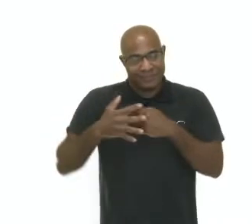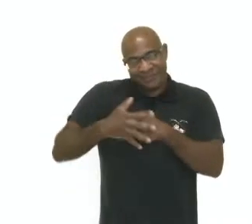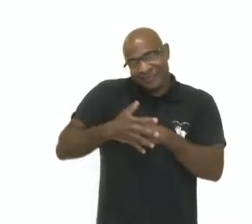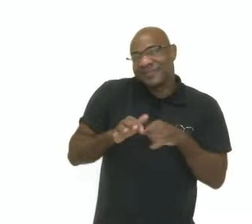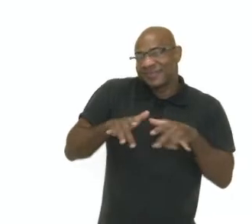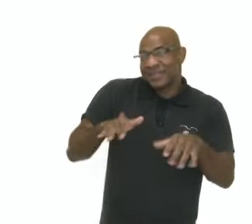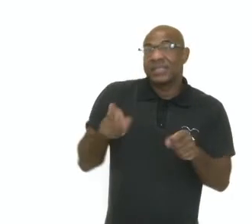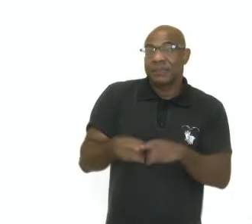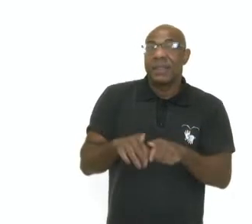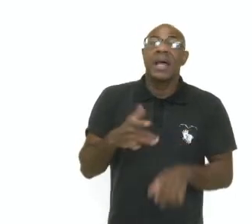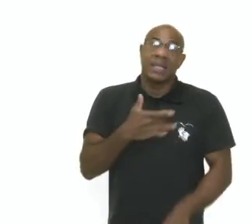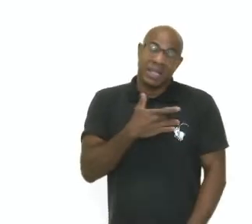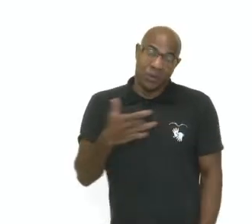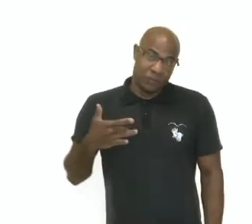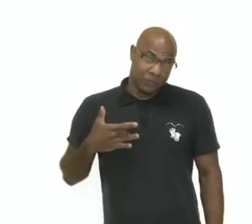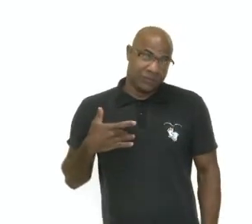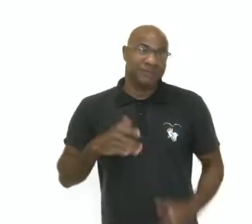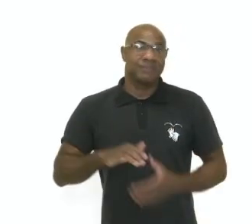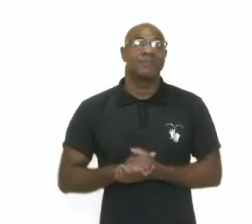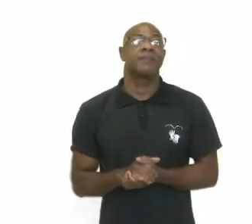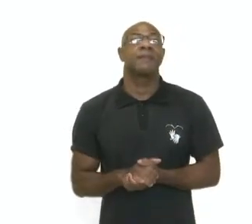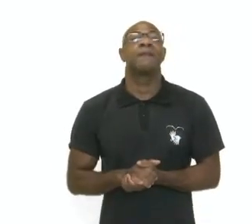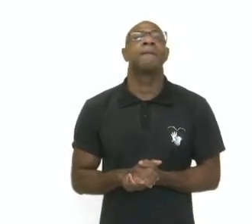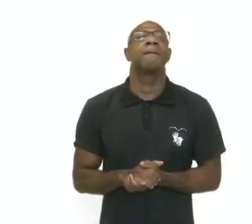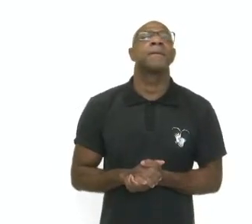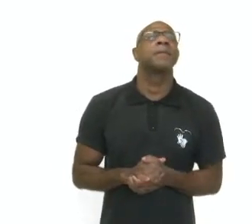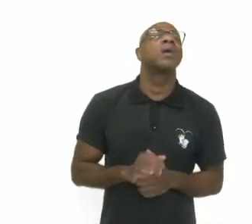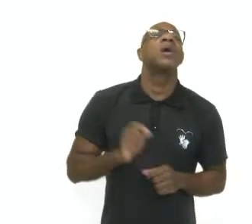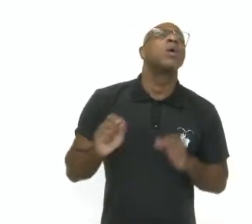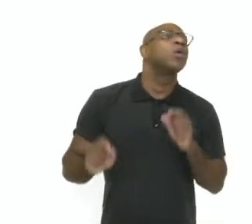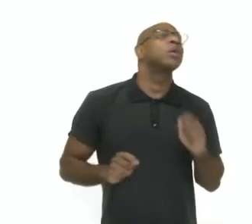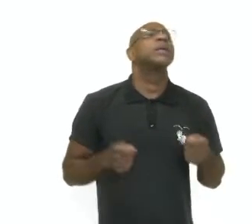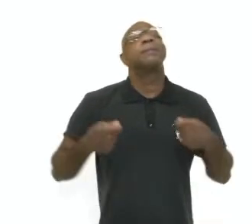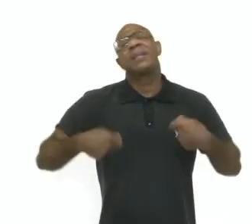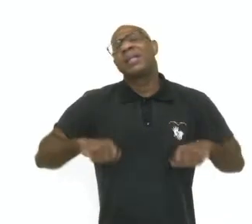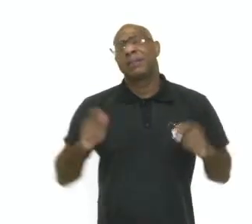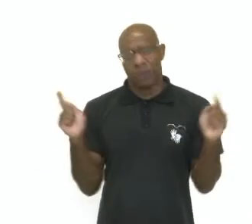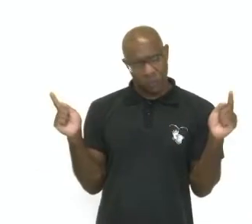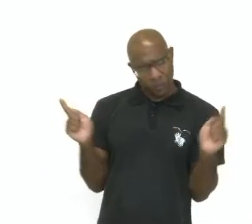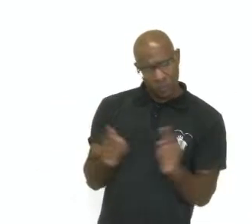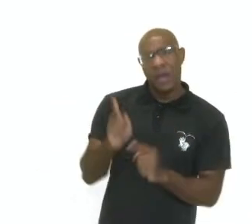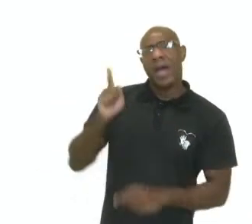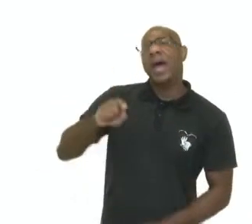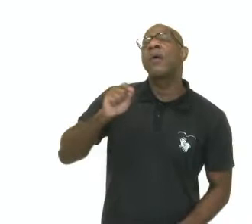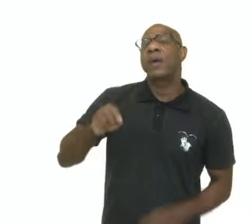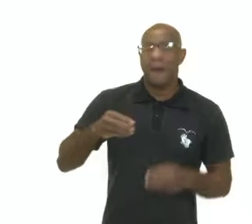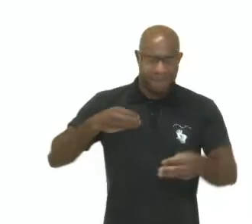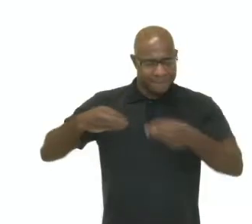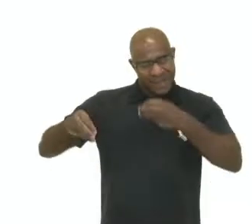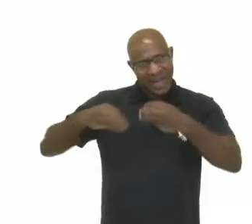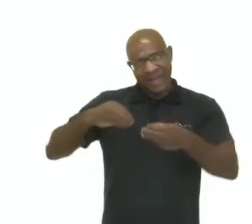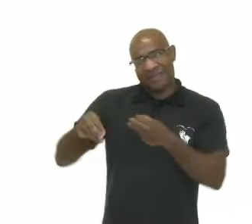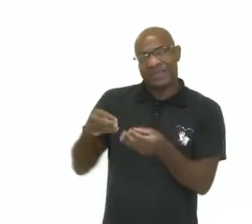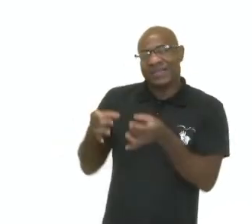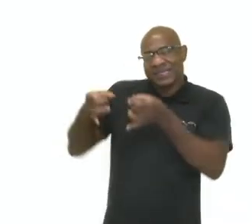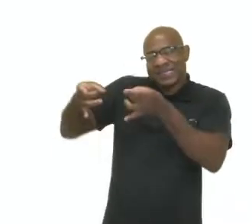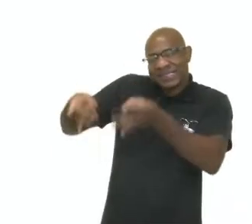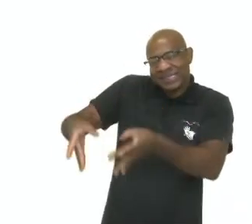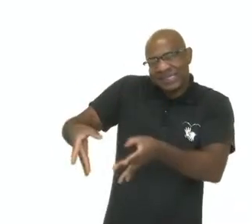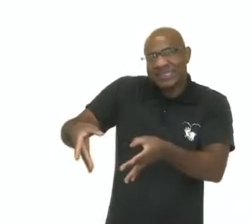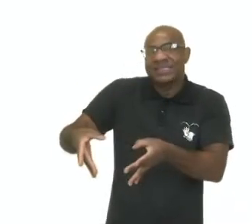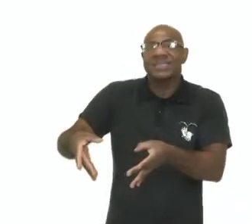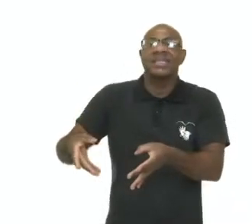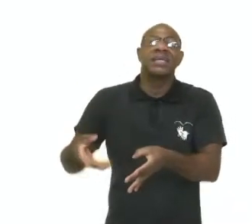e saúde pública. O que precisamos reduzir são os plásticos descartáveis que não